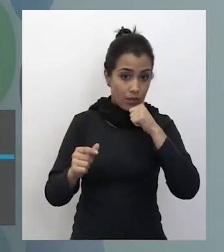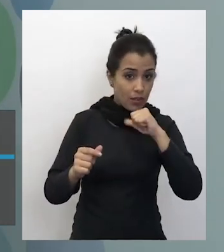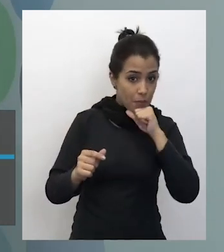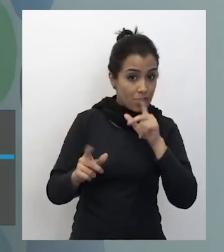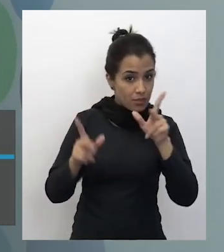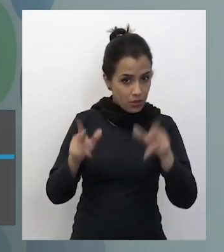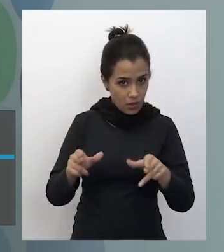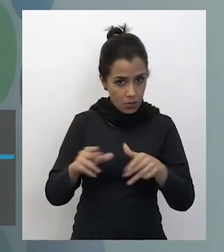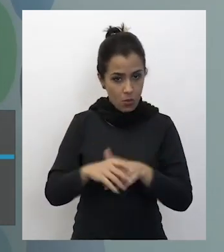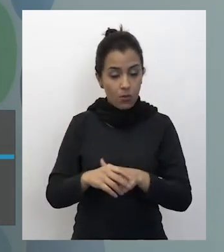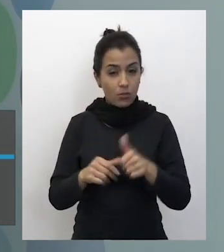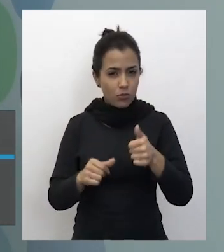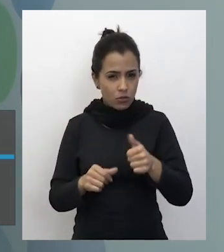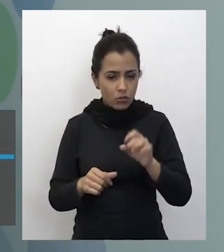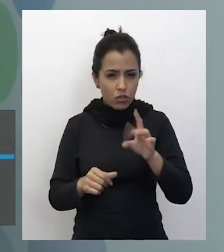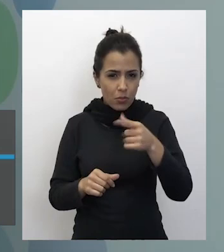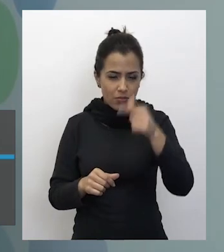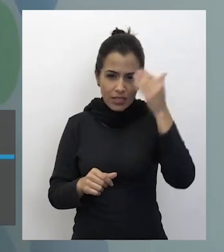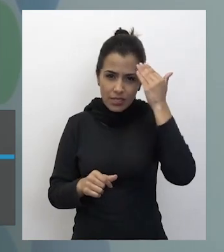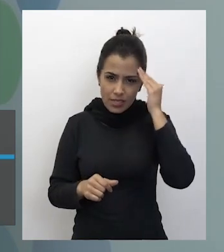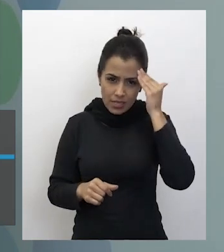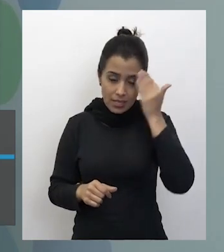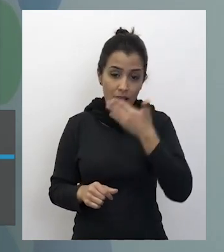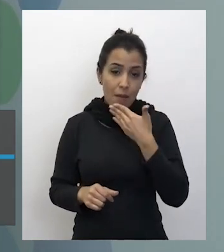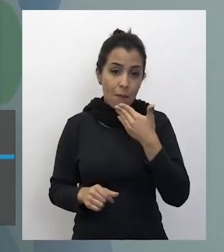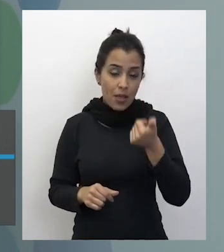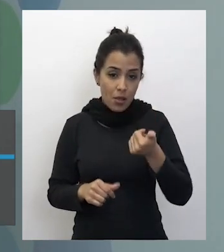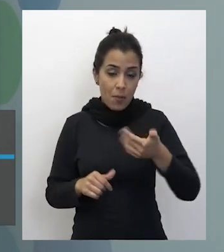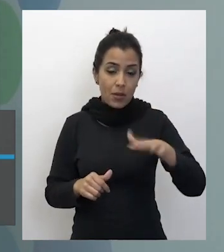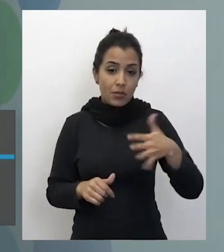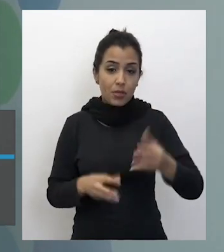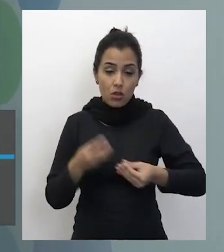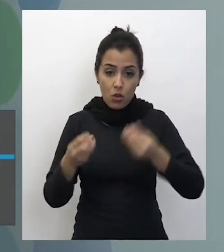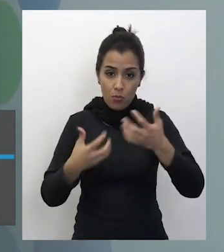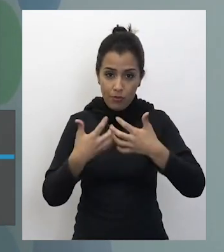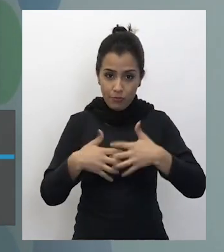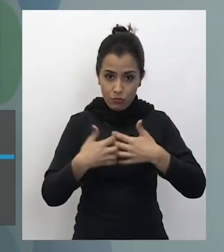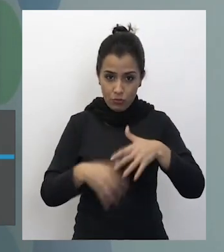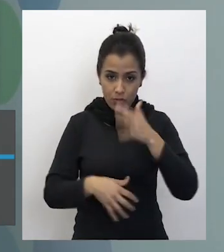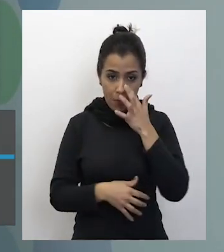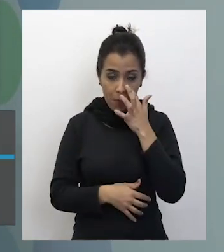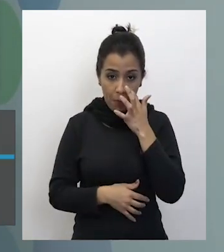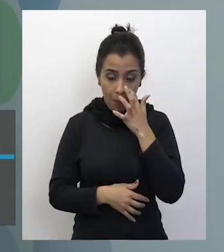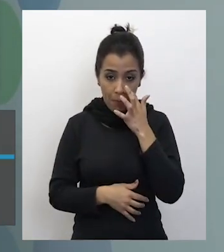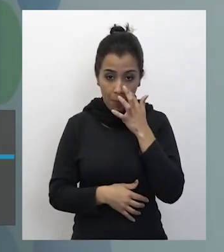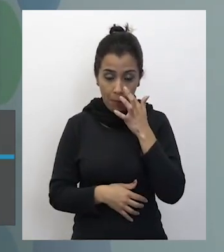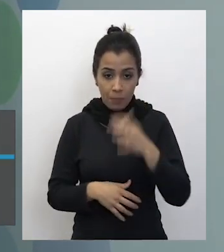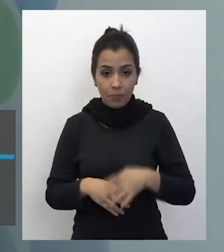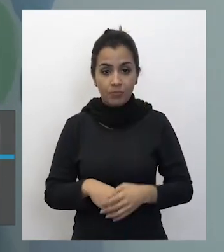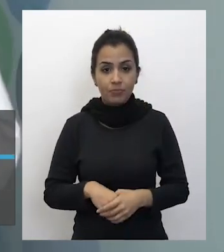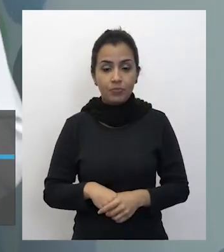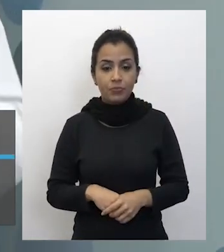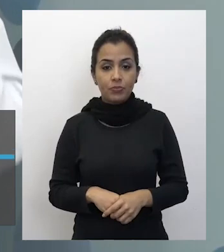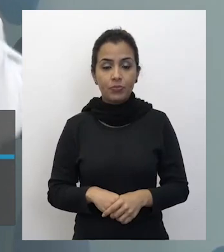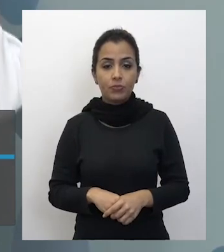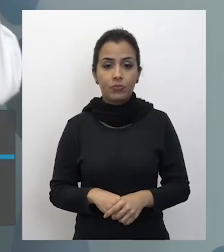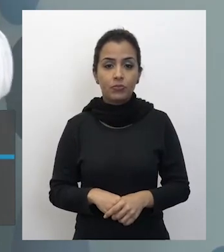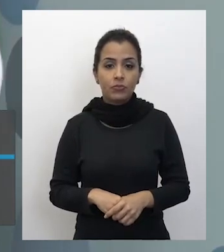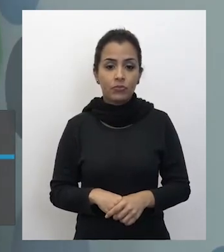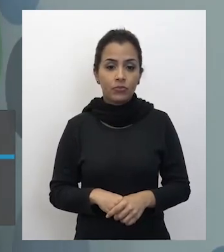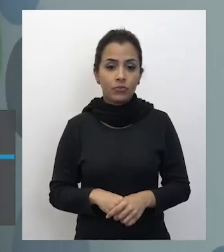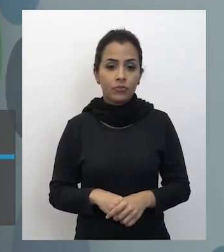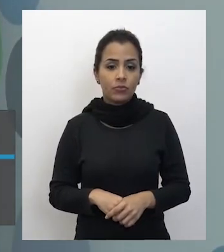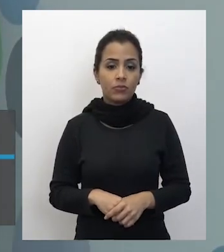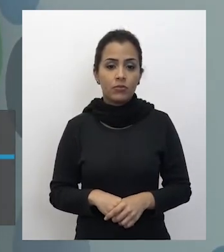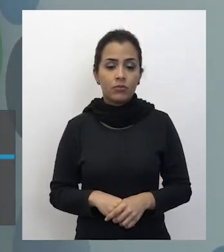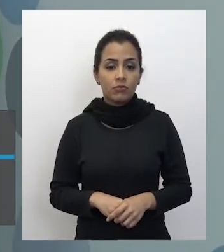bom? Mas só para vocês entenderem mais ou menos aí como é que funciona. Bom, aí o que eu faço? Eu coloquei